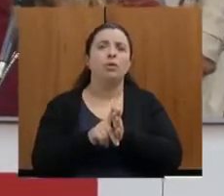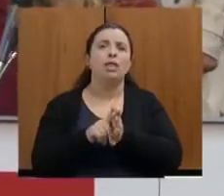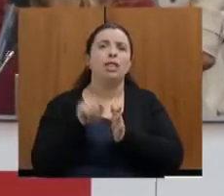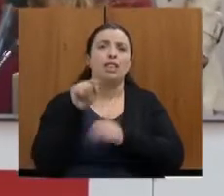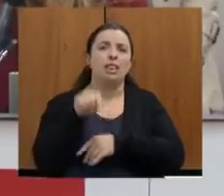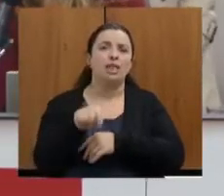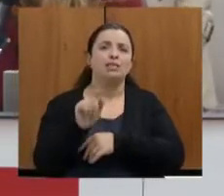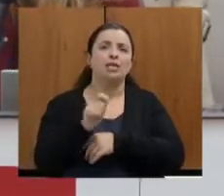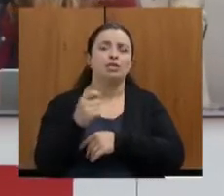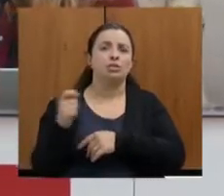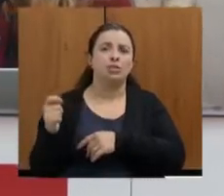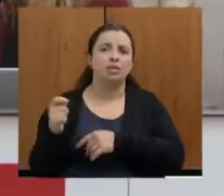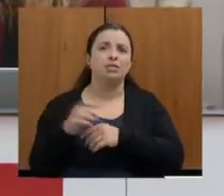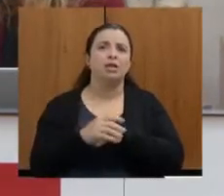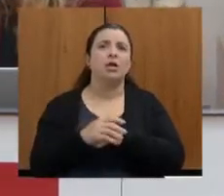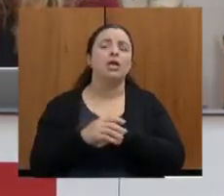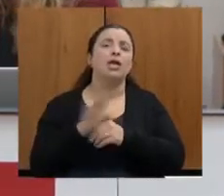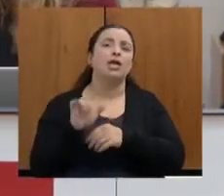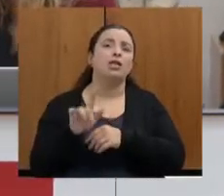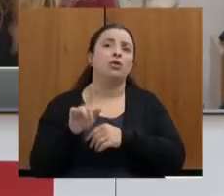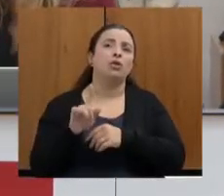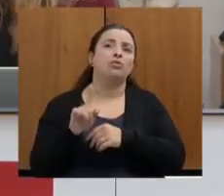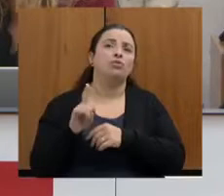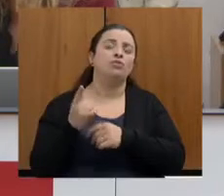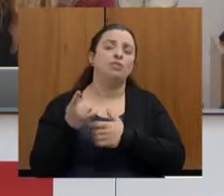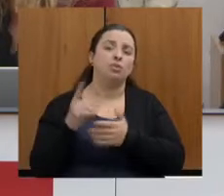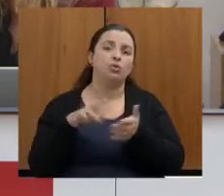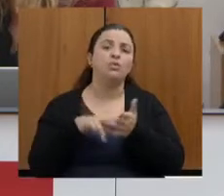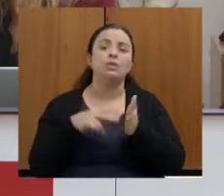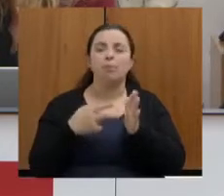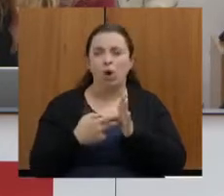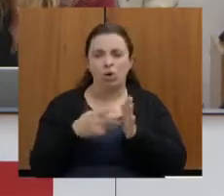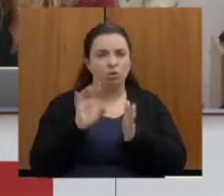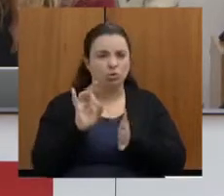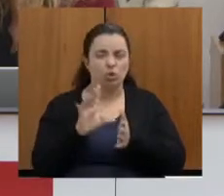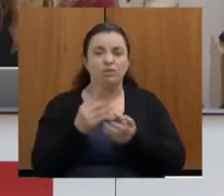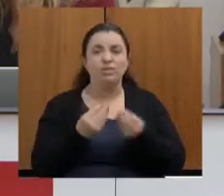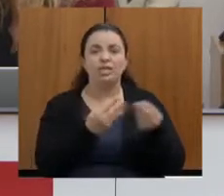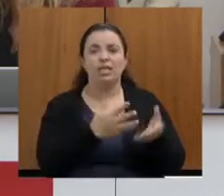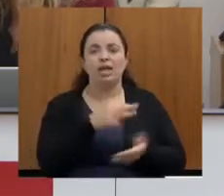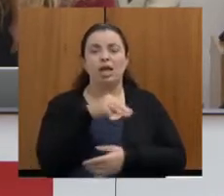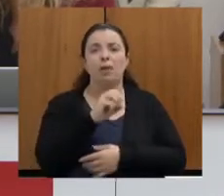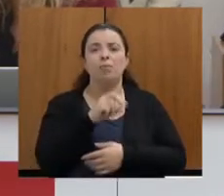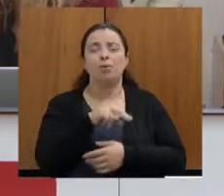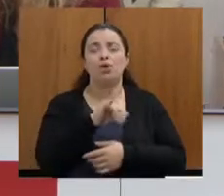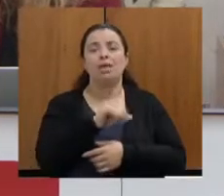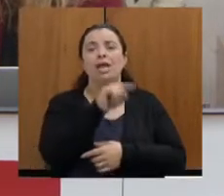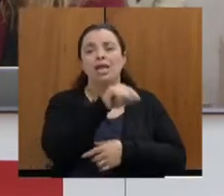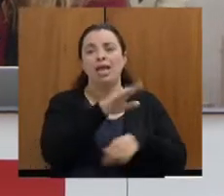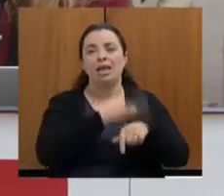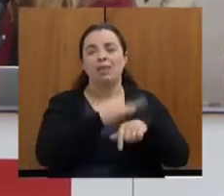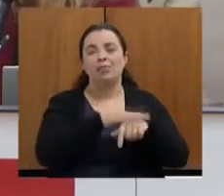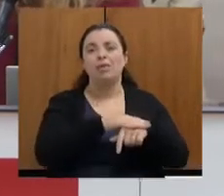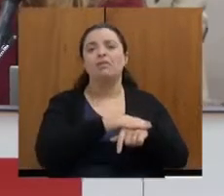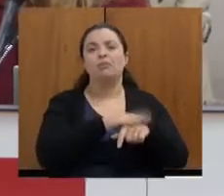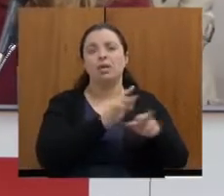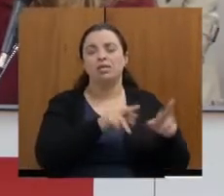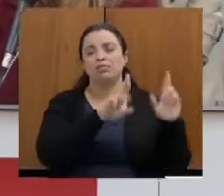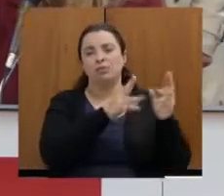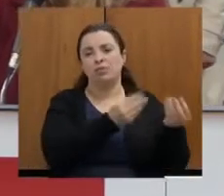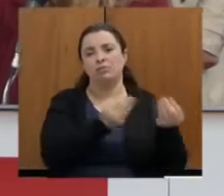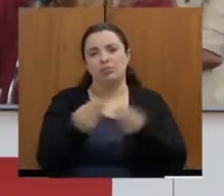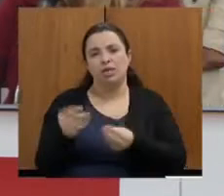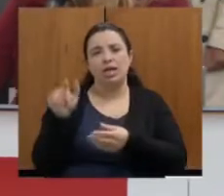Associação Então nós vamos fazer simbolicamente você vai entregar para Mônica e a Mônica vai se encarregar de fazer entrega para eles estão